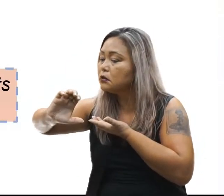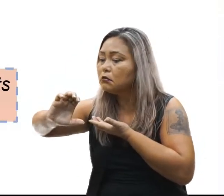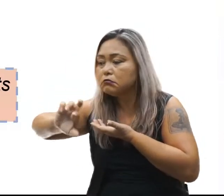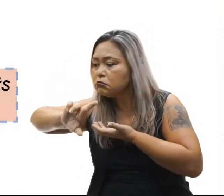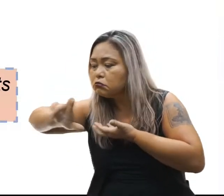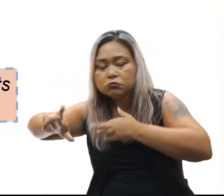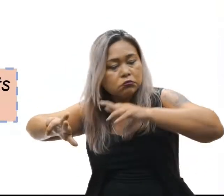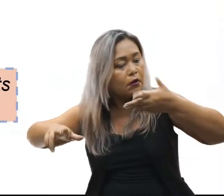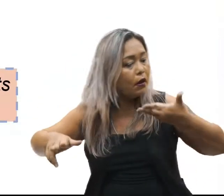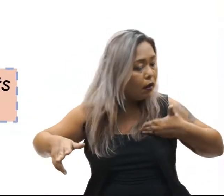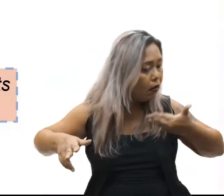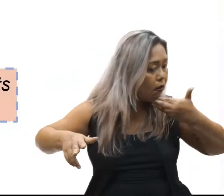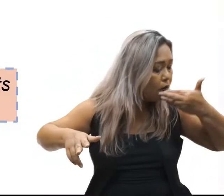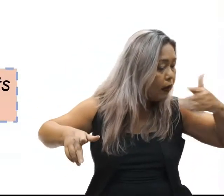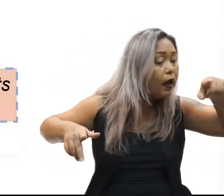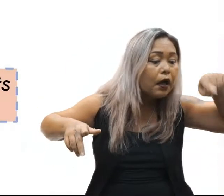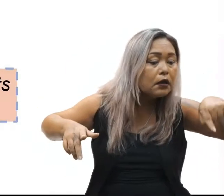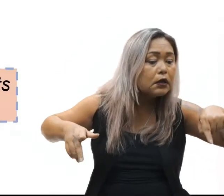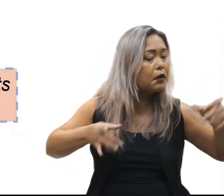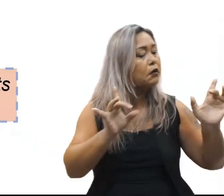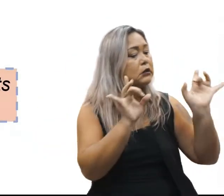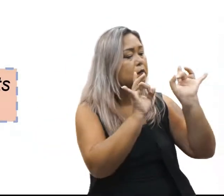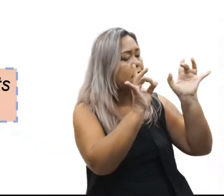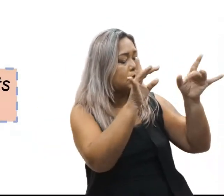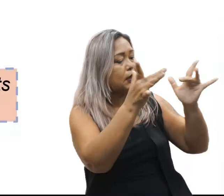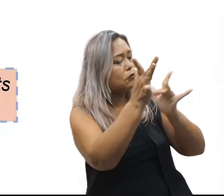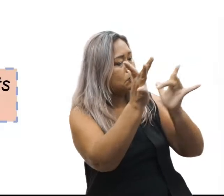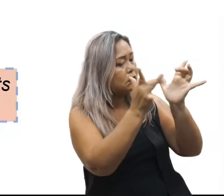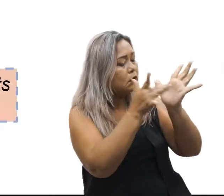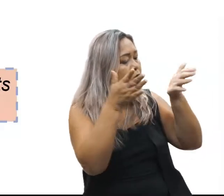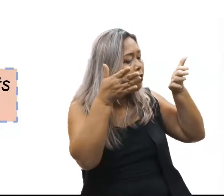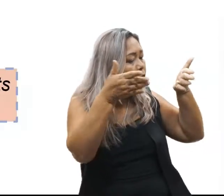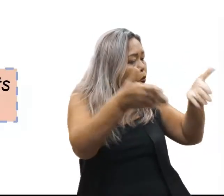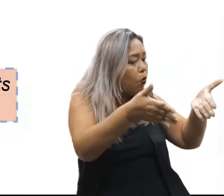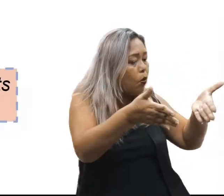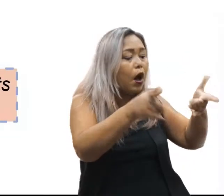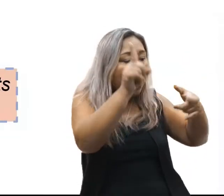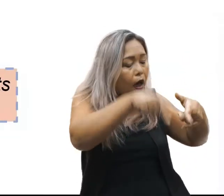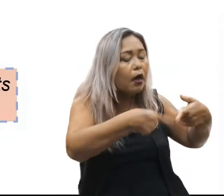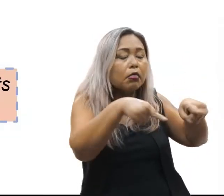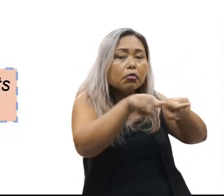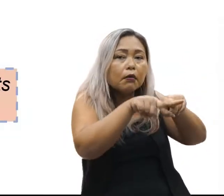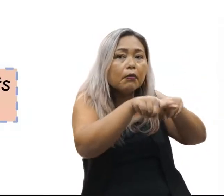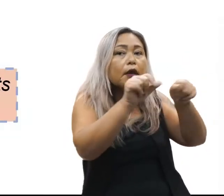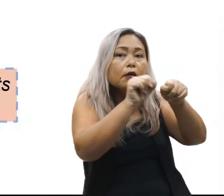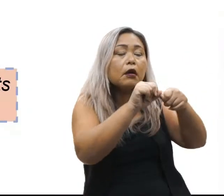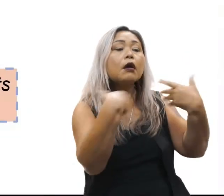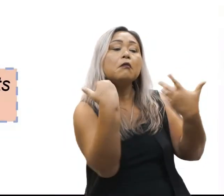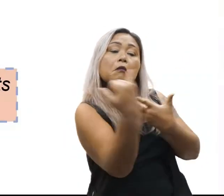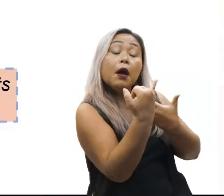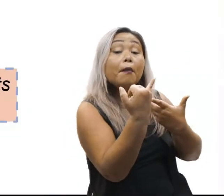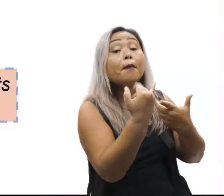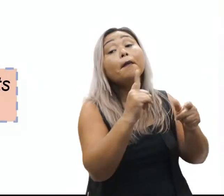islamismo, Jesus tem um caráter especial, também é importante, mas não tem a mesma importância que tem para o